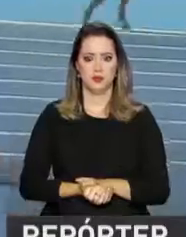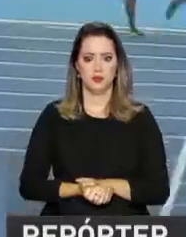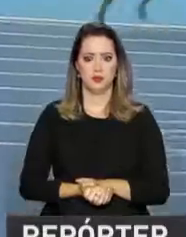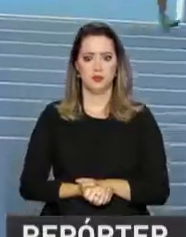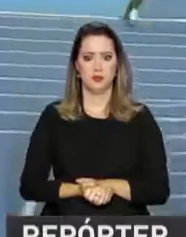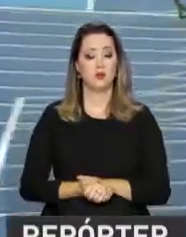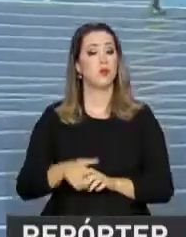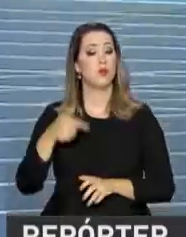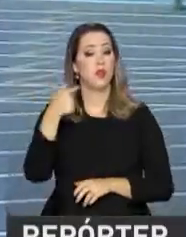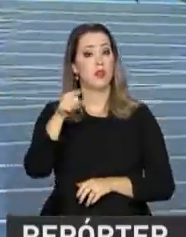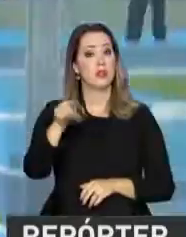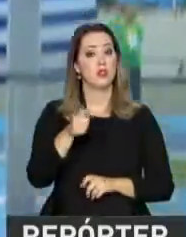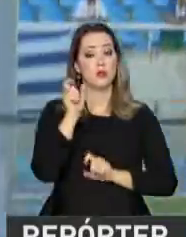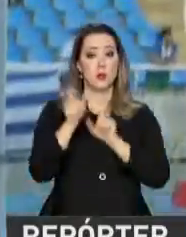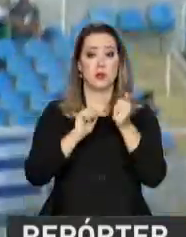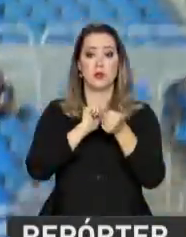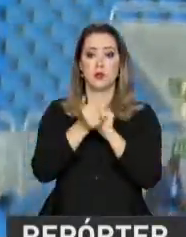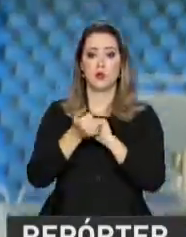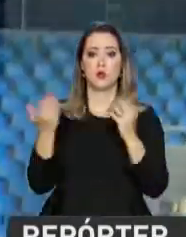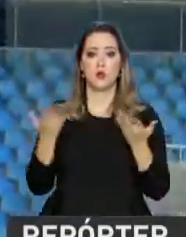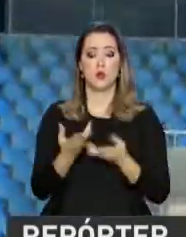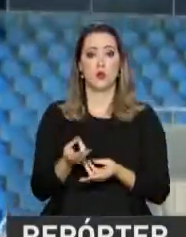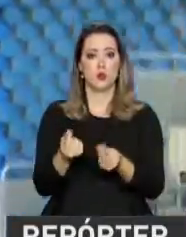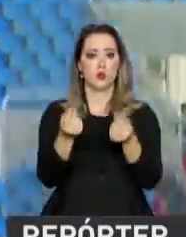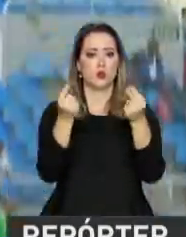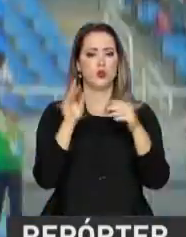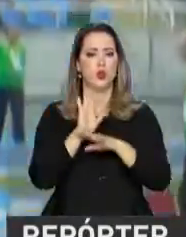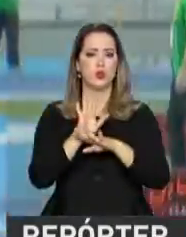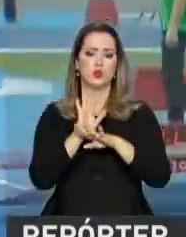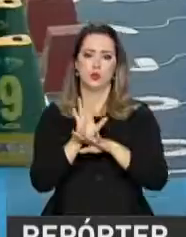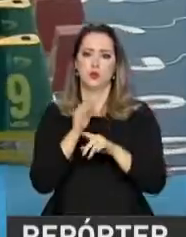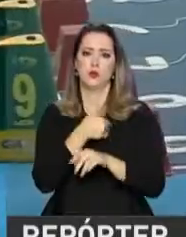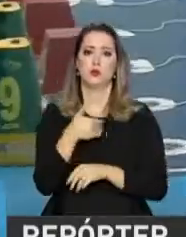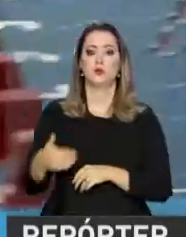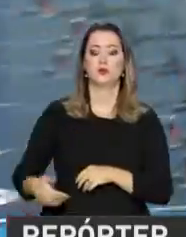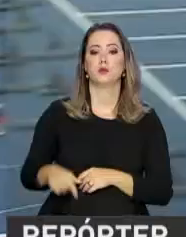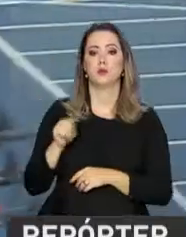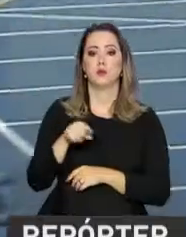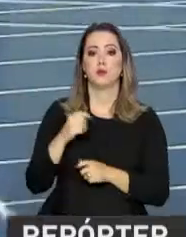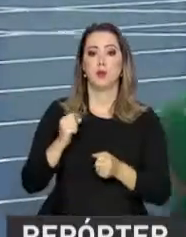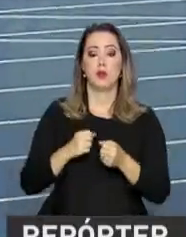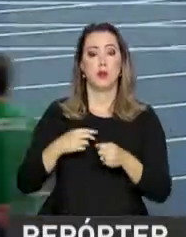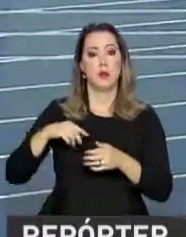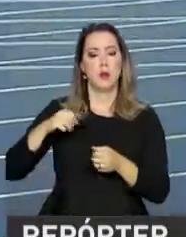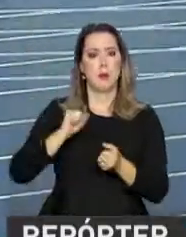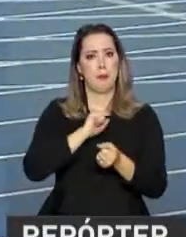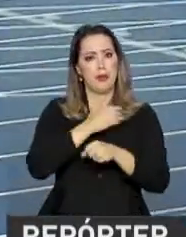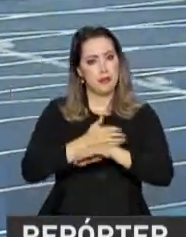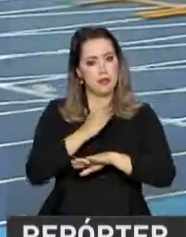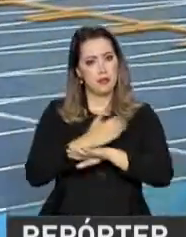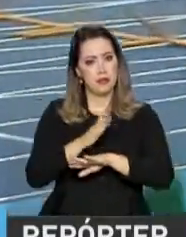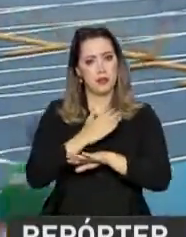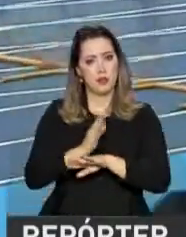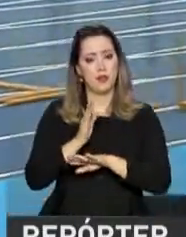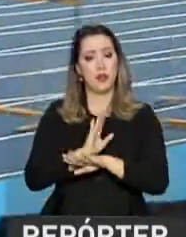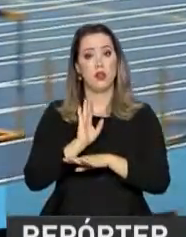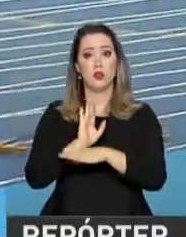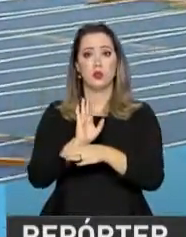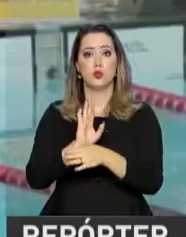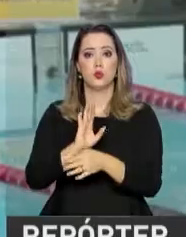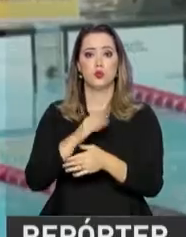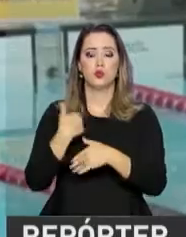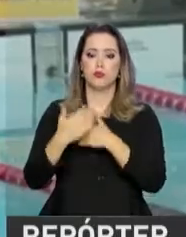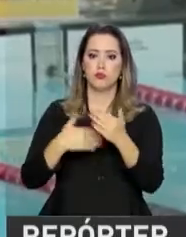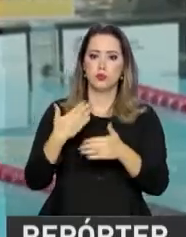7 mil atletas hoje recebem ajuda financeira do governo para treinar investir na carreira esportiva